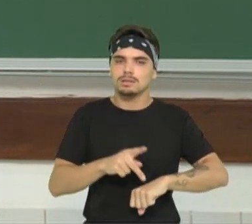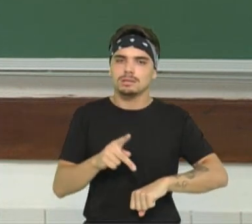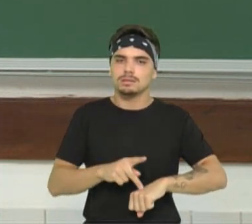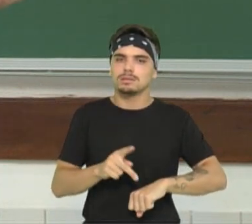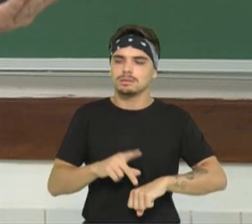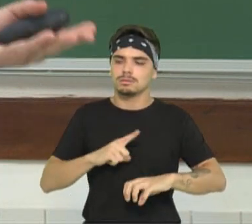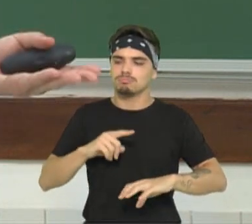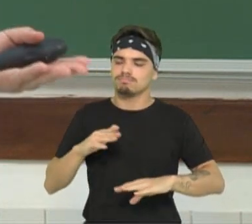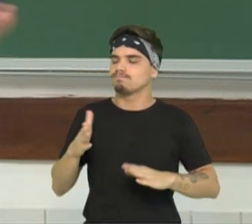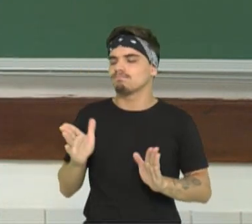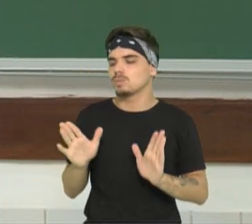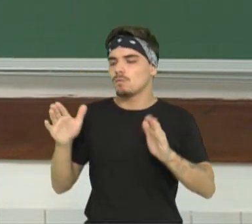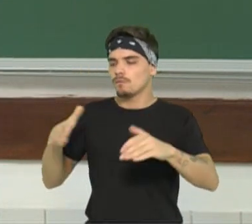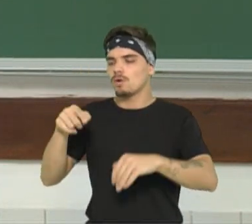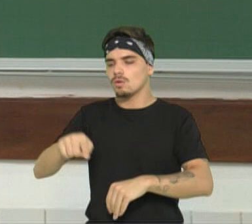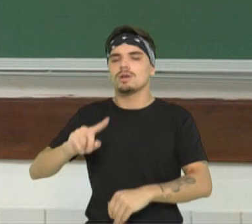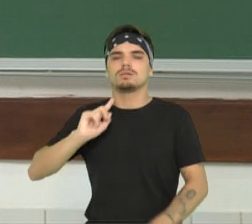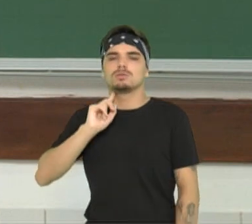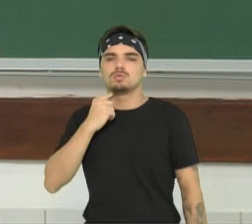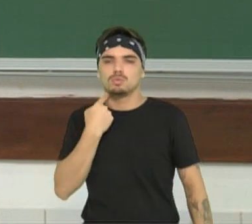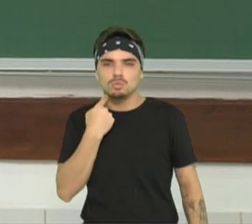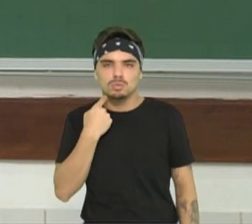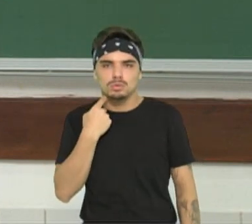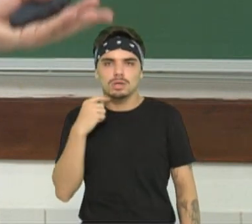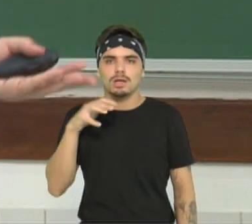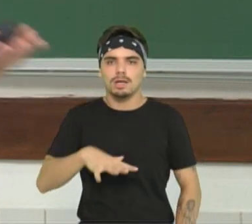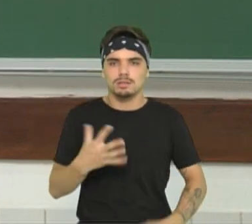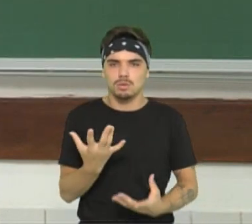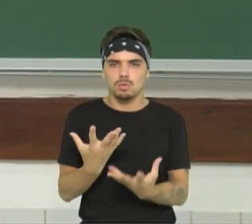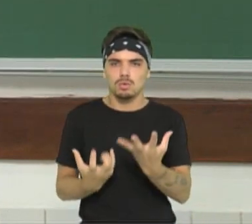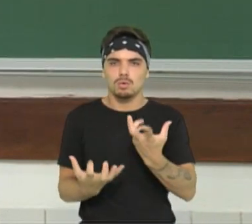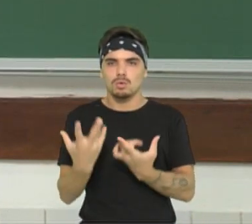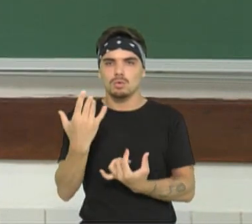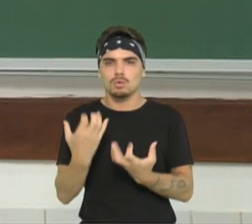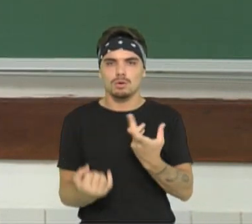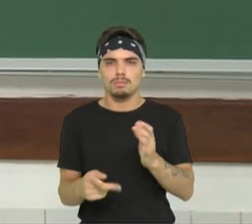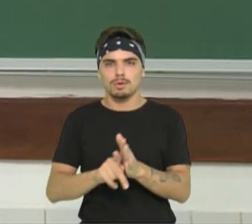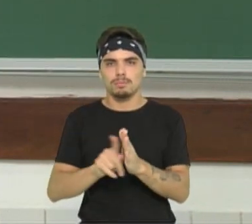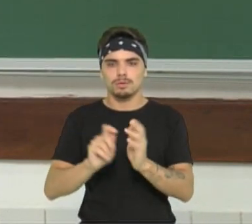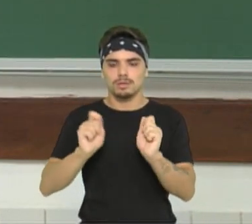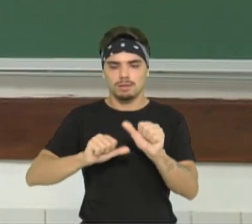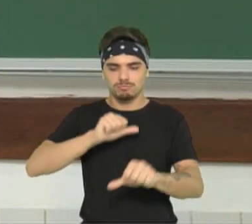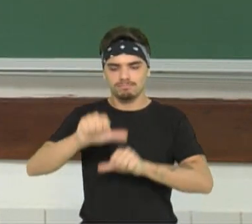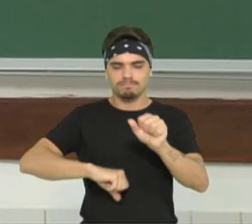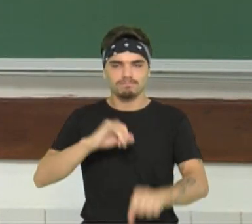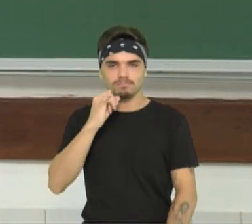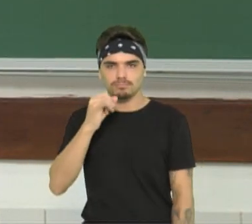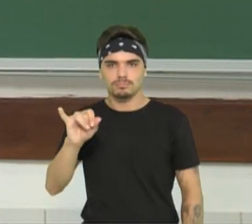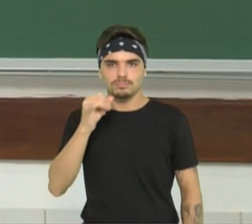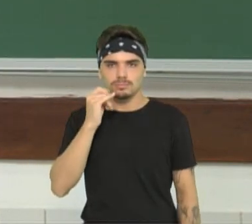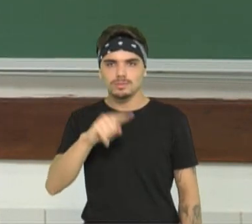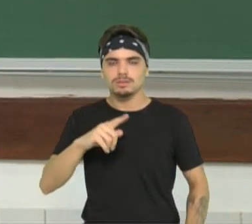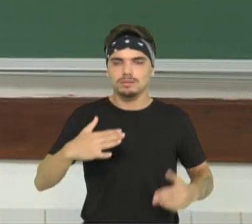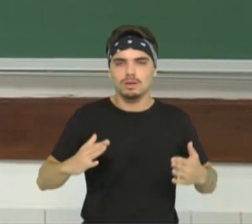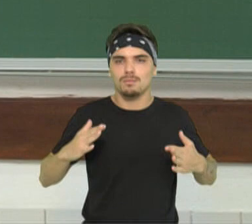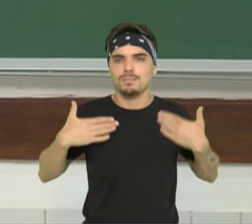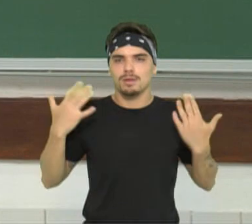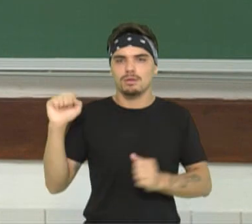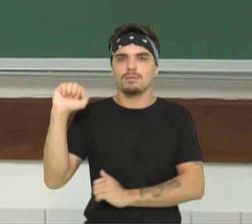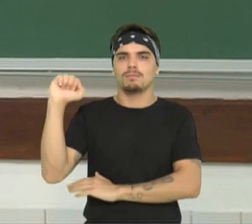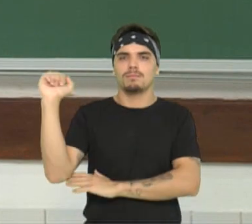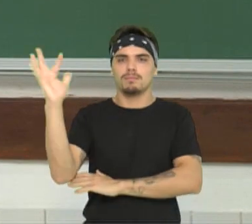essas fontes sujas, essas que vão ser queimadas para produzir energia, e isso acaba gerando impactos